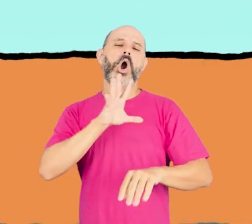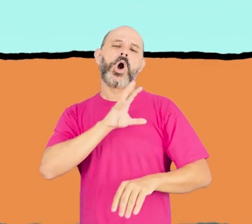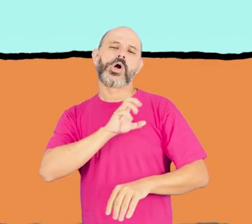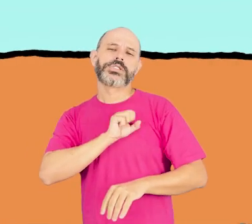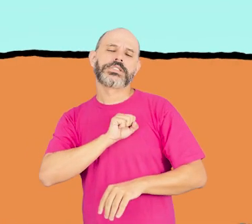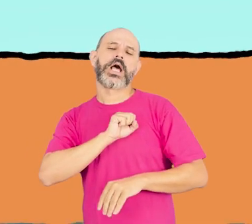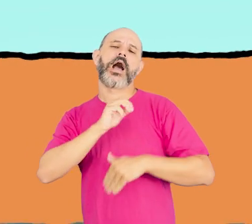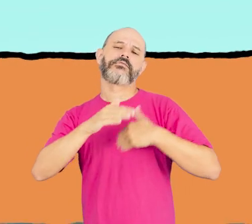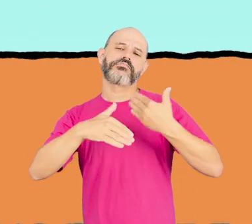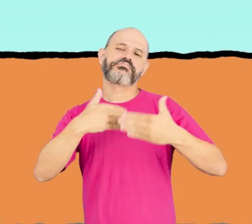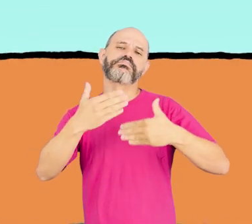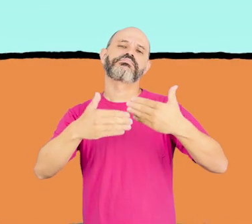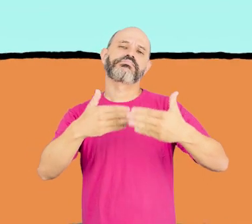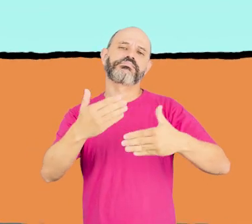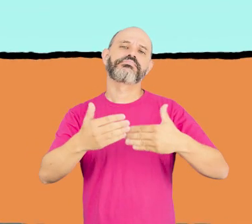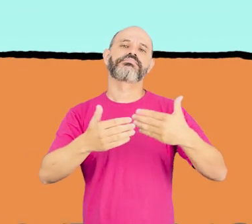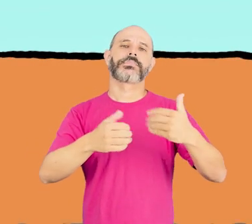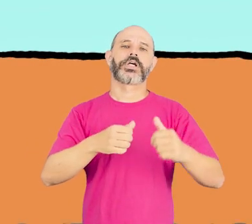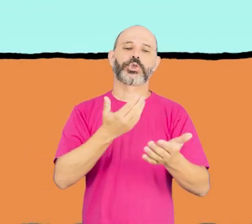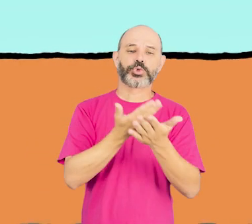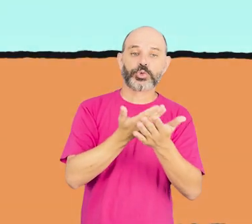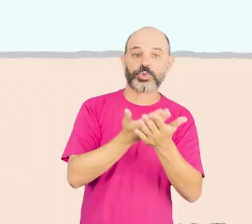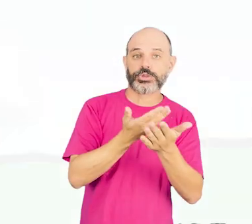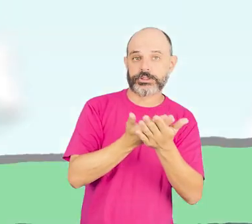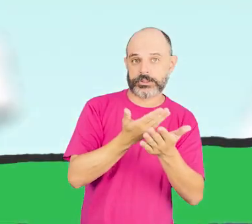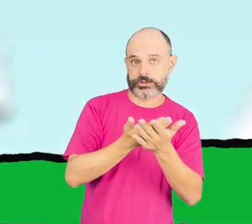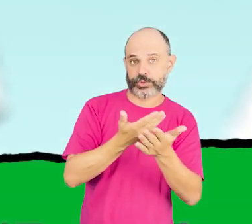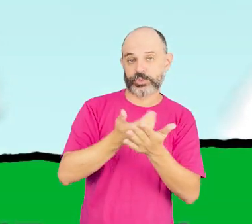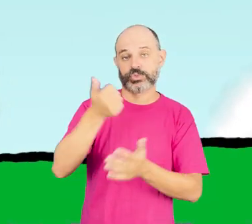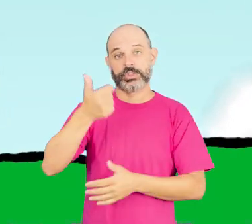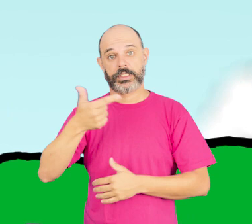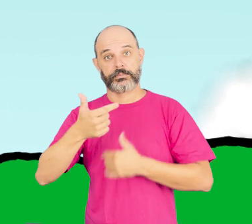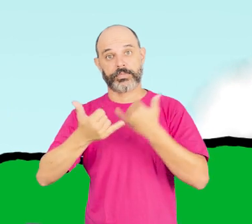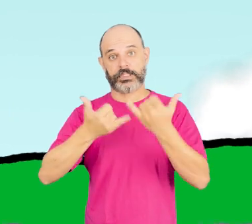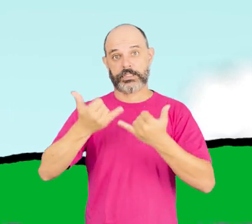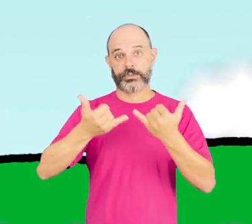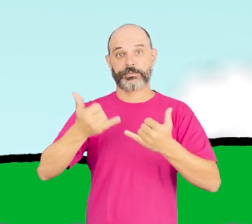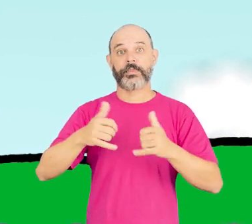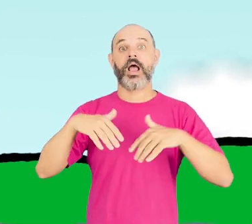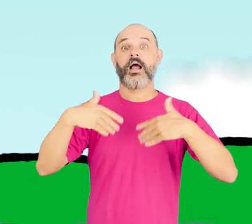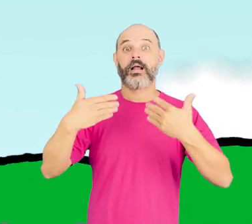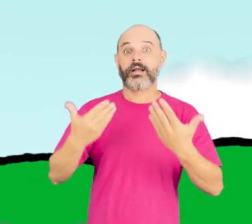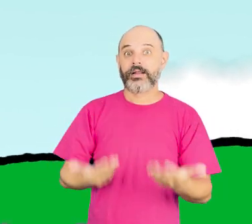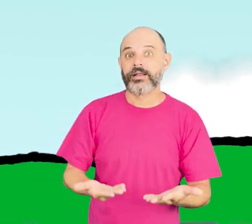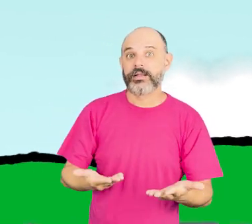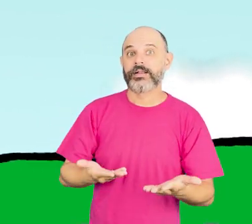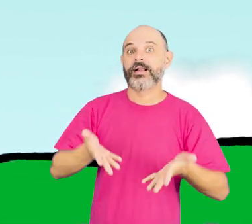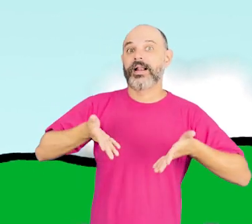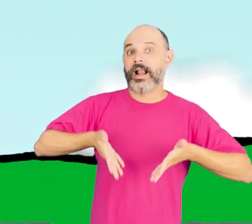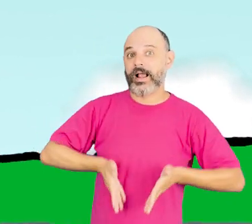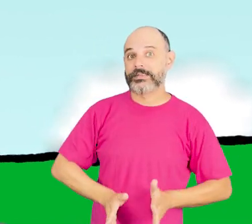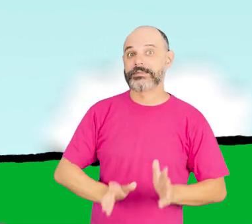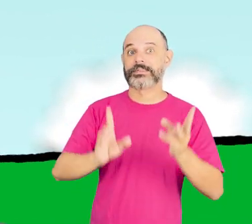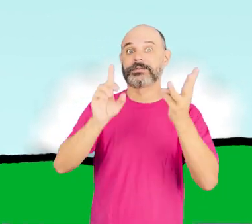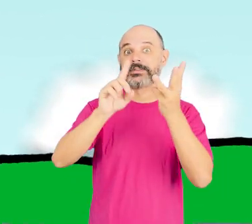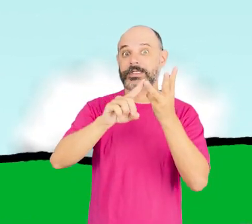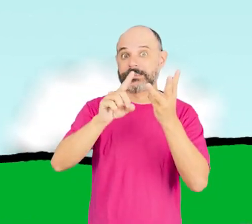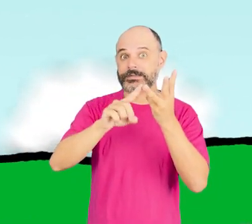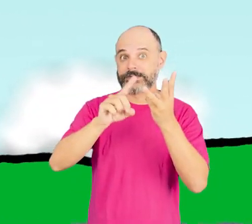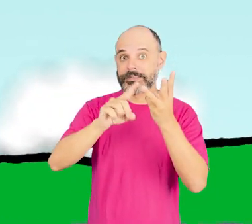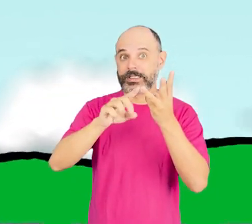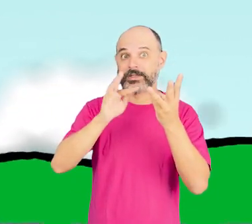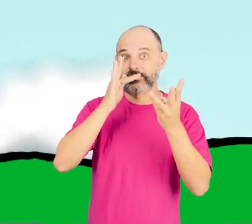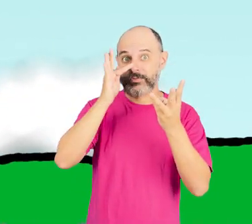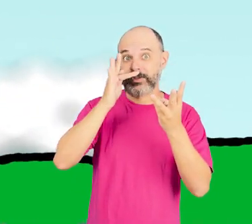horas estudando do que brincando. Foi aí que um raio de sol pousou na terra para anunciar a chegada